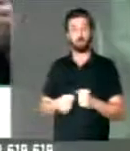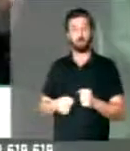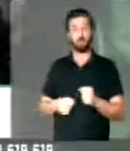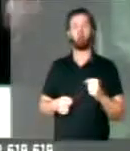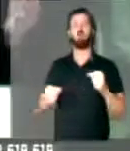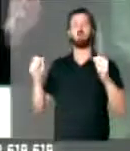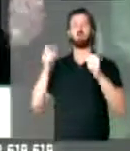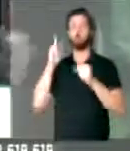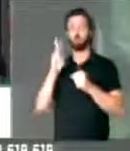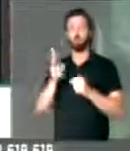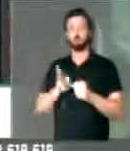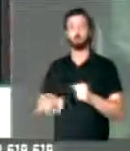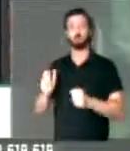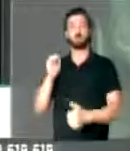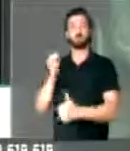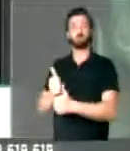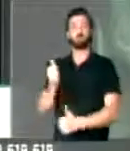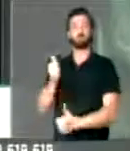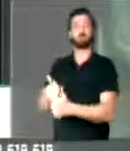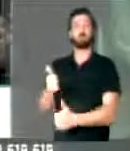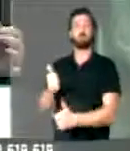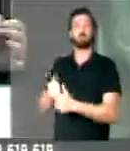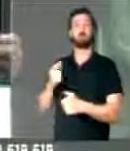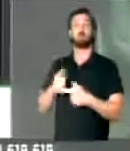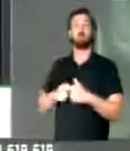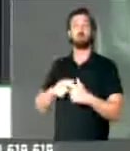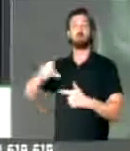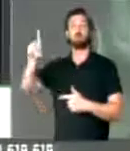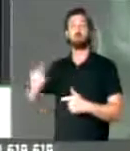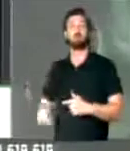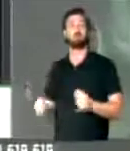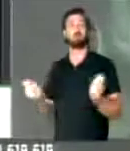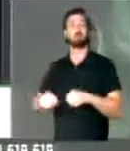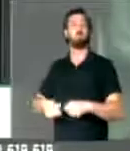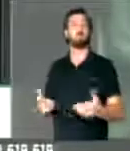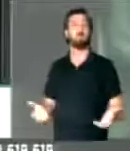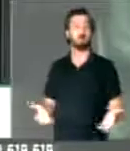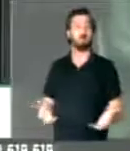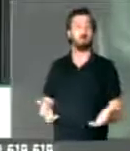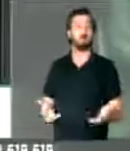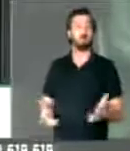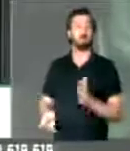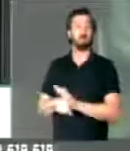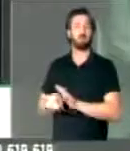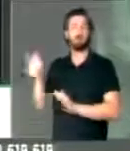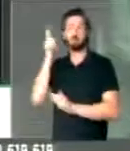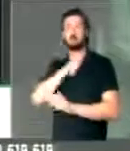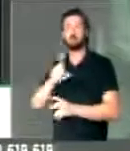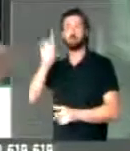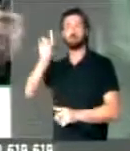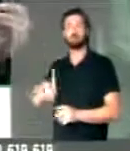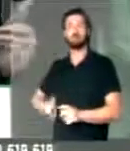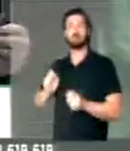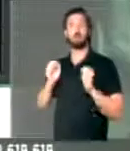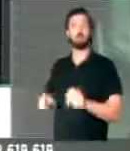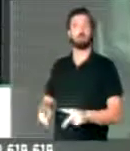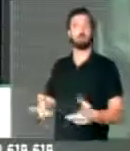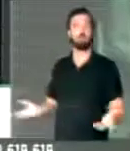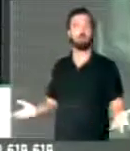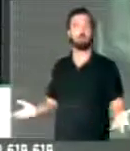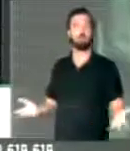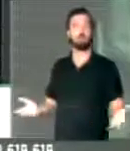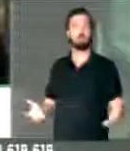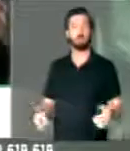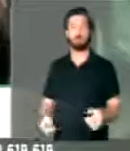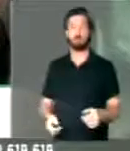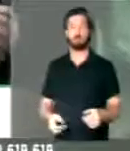fazer a sucessão rural com a redução drástica das possibilidades de se alcançar o direito à aposentadoria